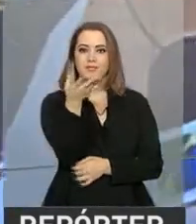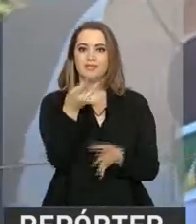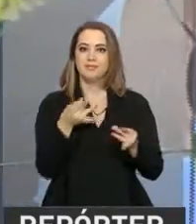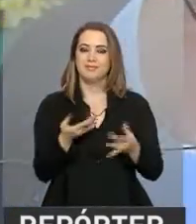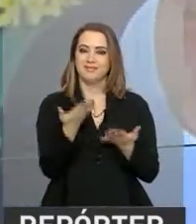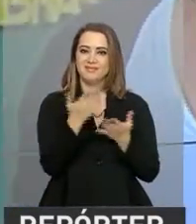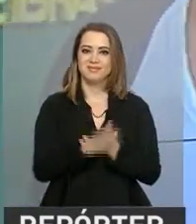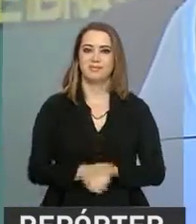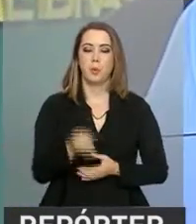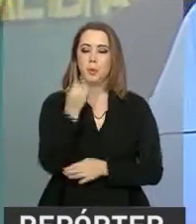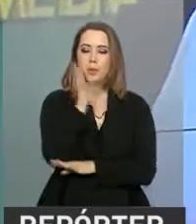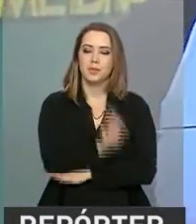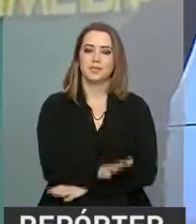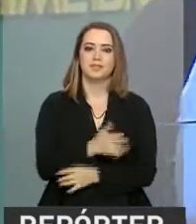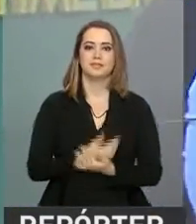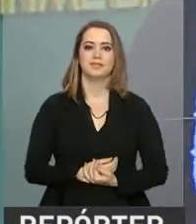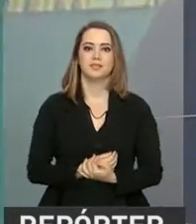tarde.